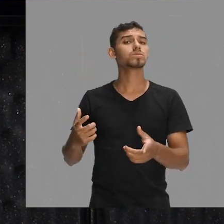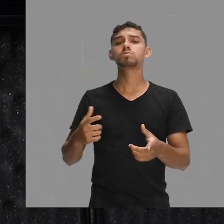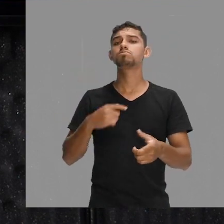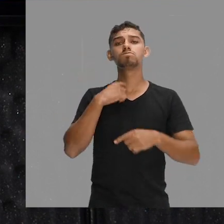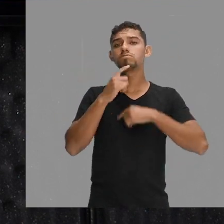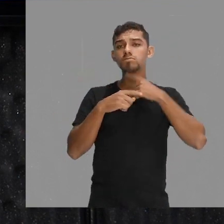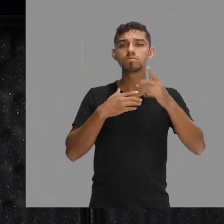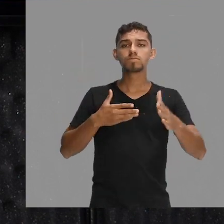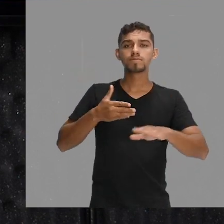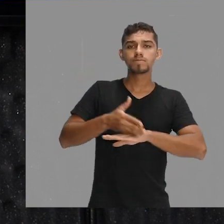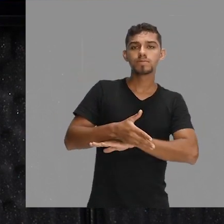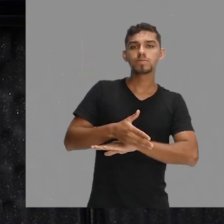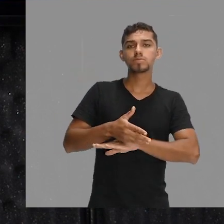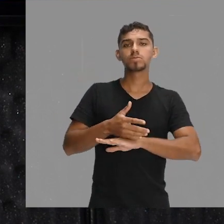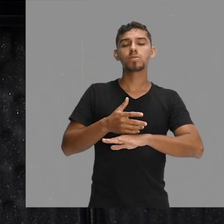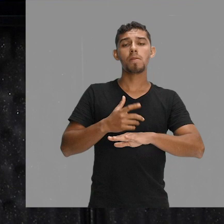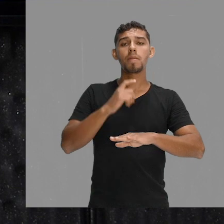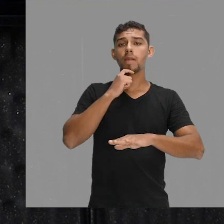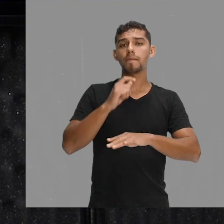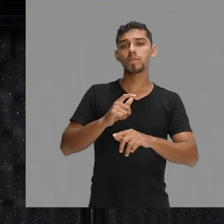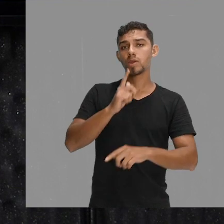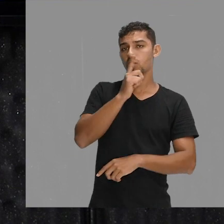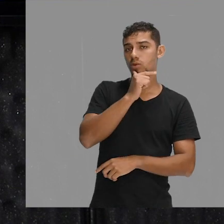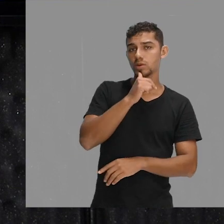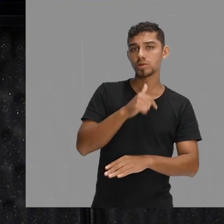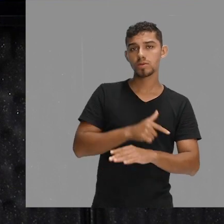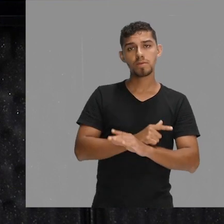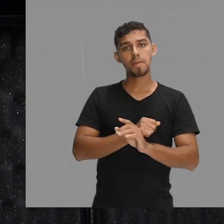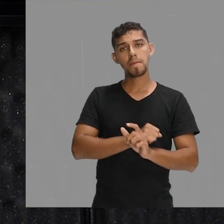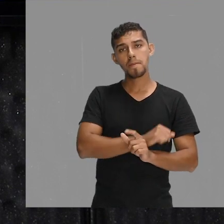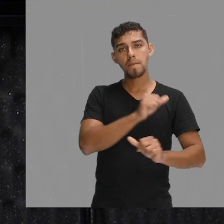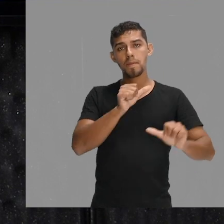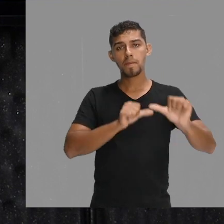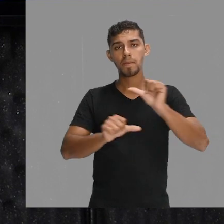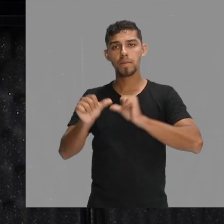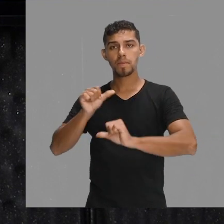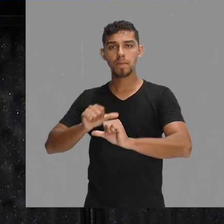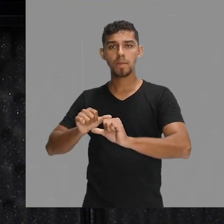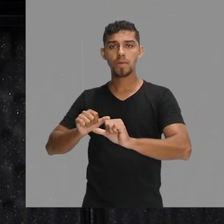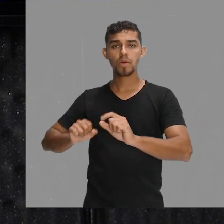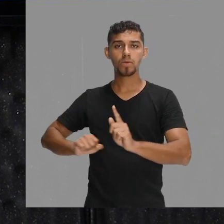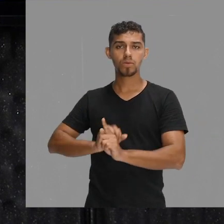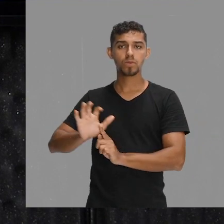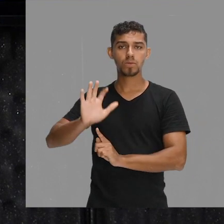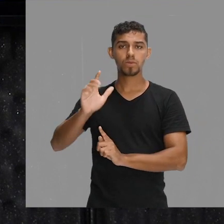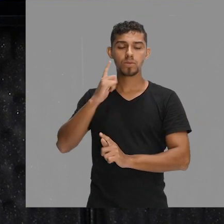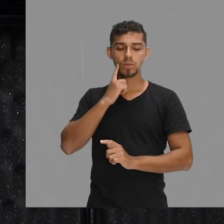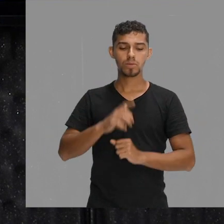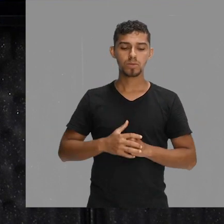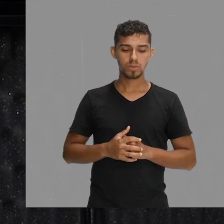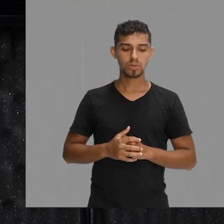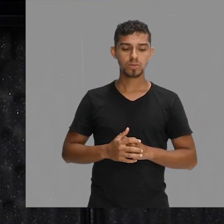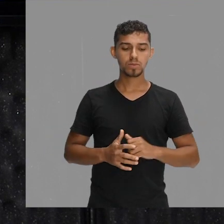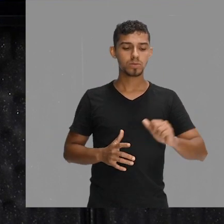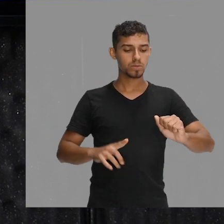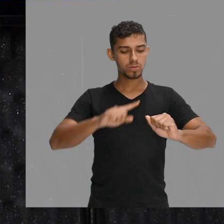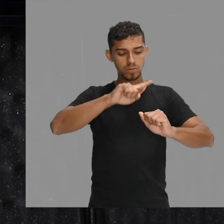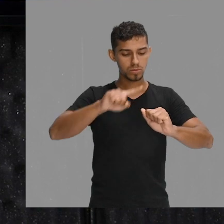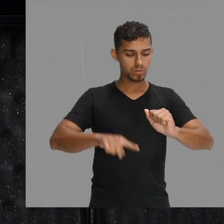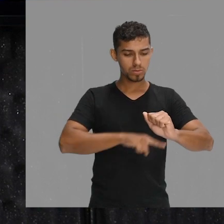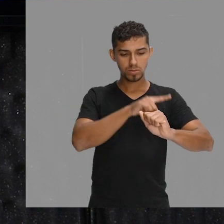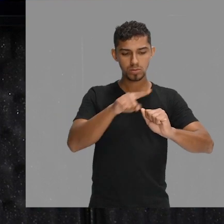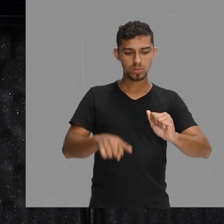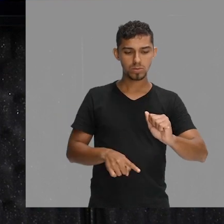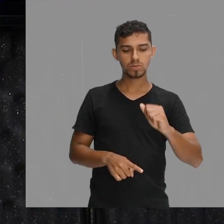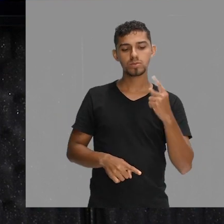de vapor, onde eu tenho o solvente puro, na amostra 1. Então, a amostra 1, letra A, é aquela que vai